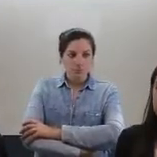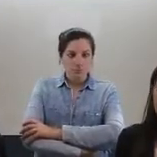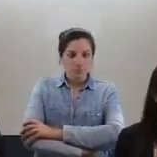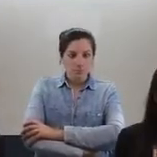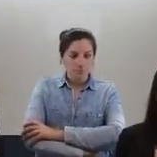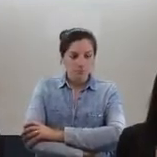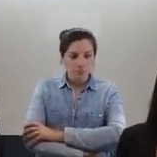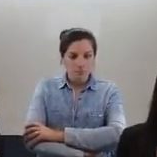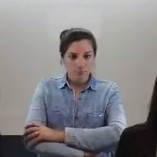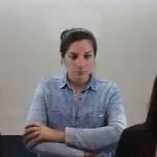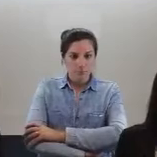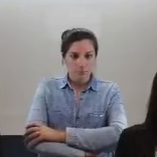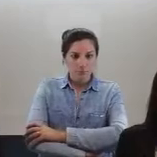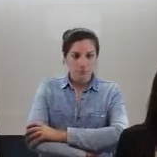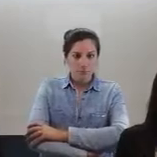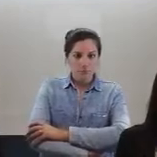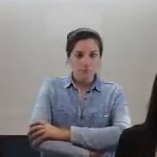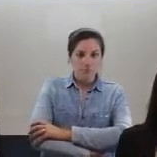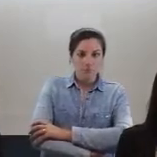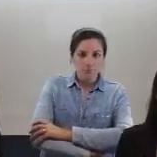busca por periódico ali em cima também.